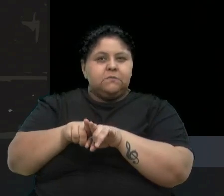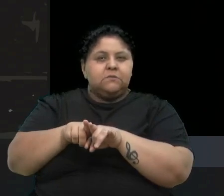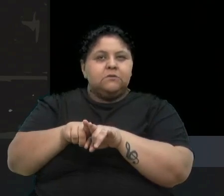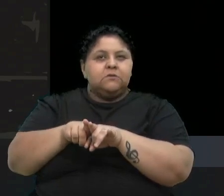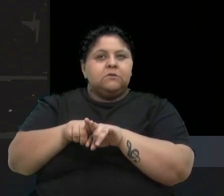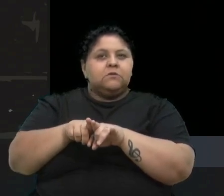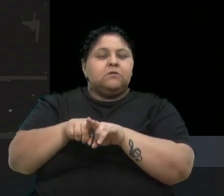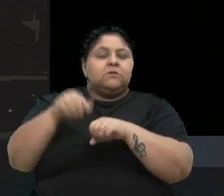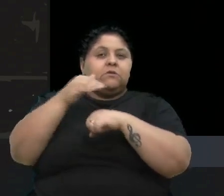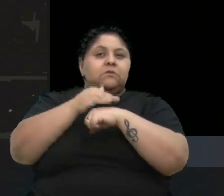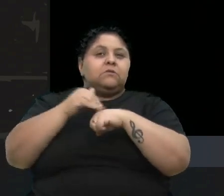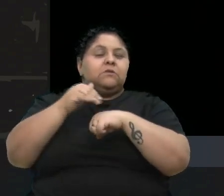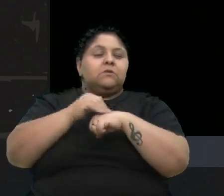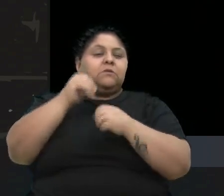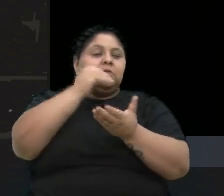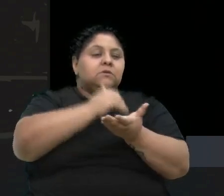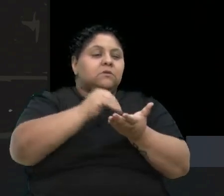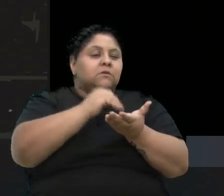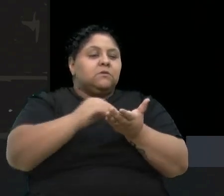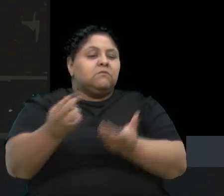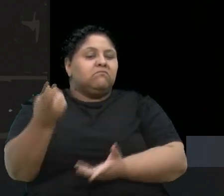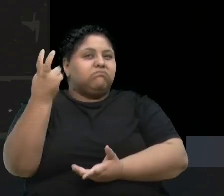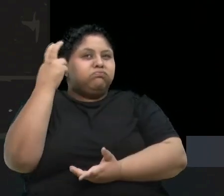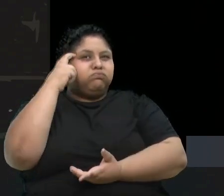conversei com a secretária de Cultura aqui.